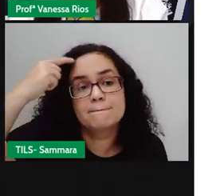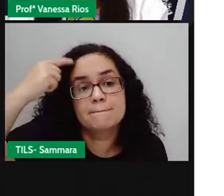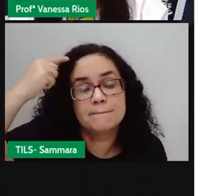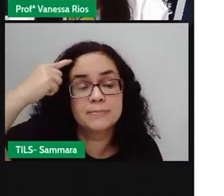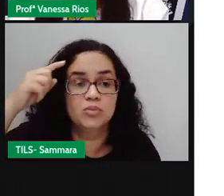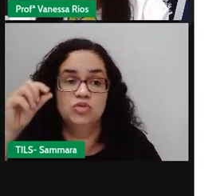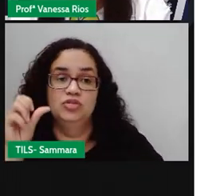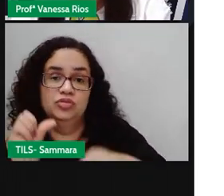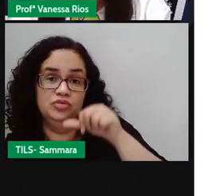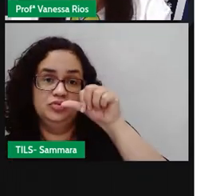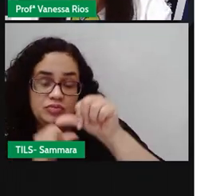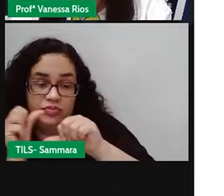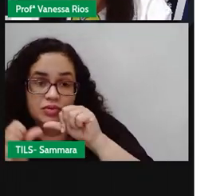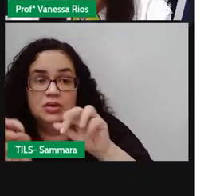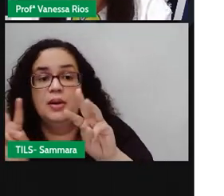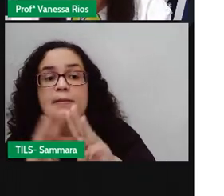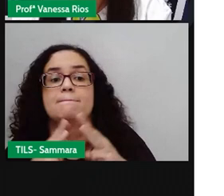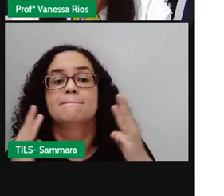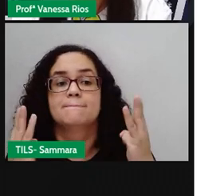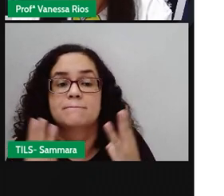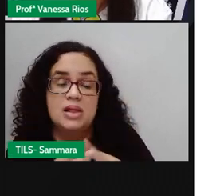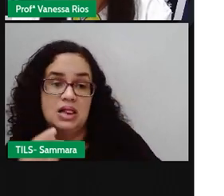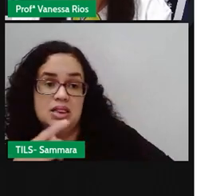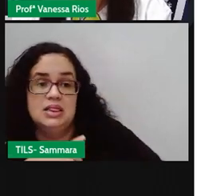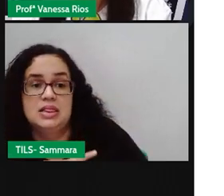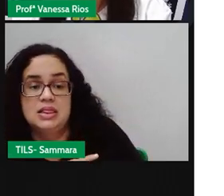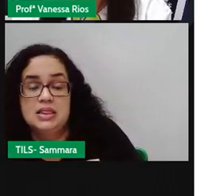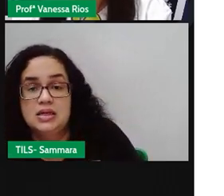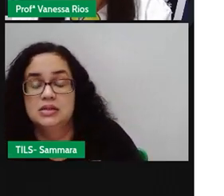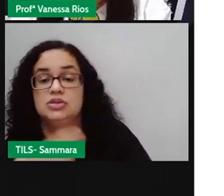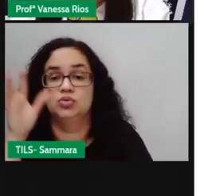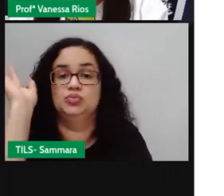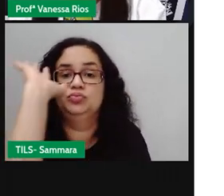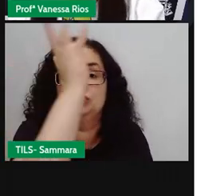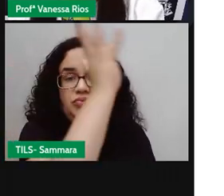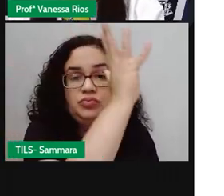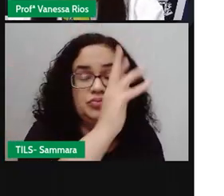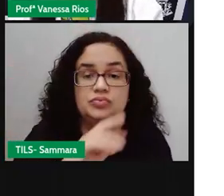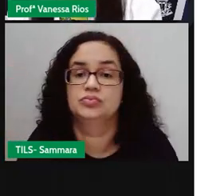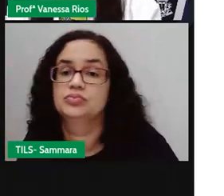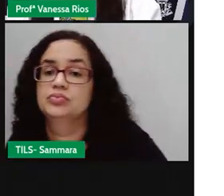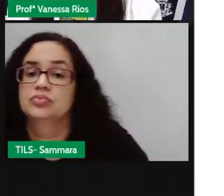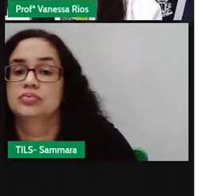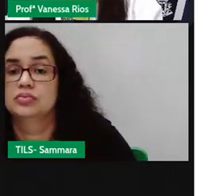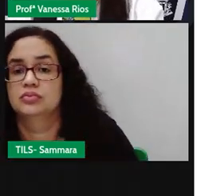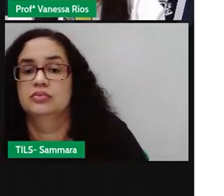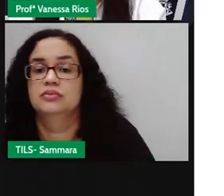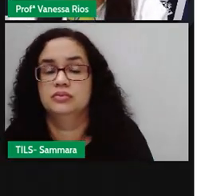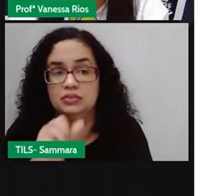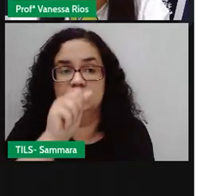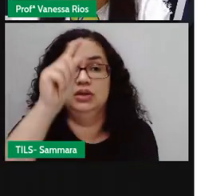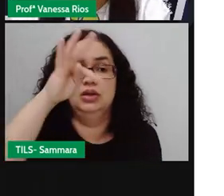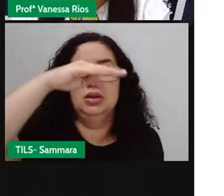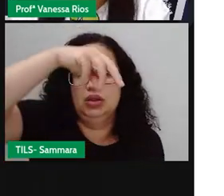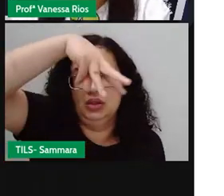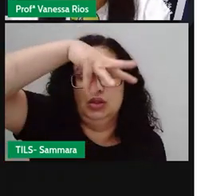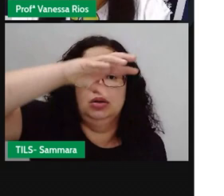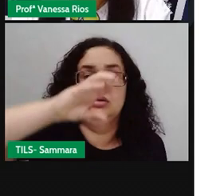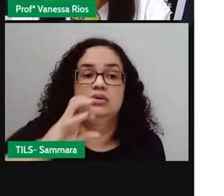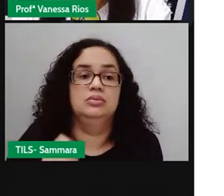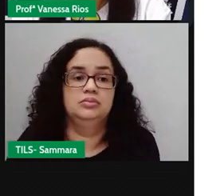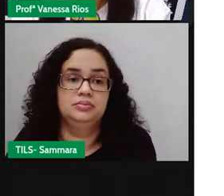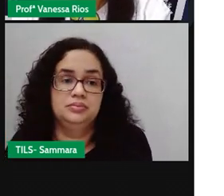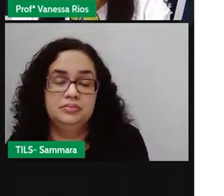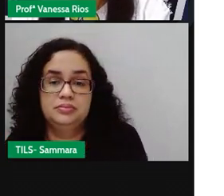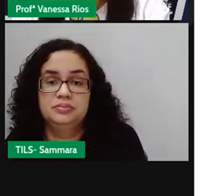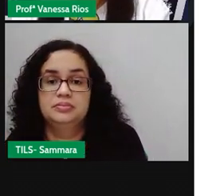a variedade de materiais que existem na natureza, além dos átomos que já foram criados aí em